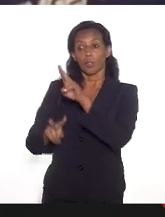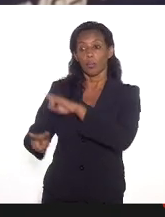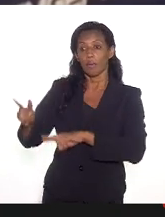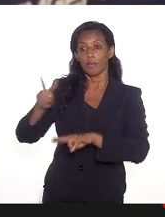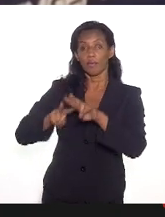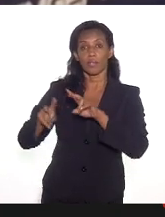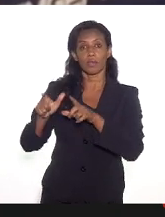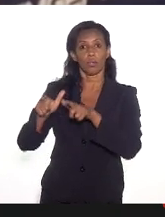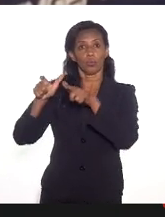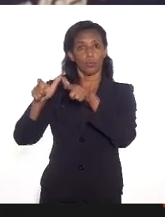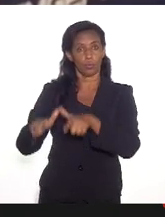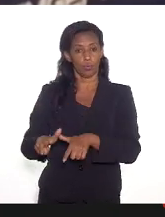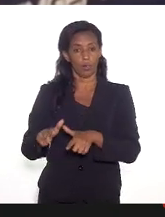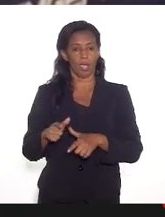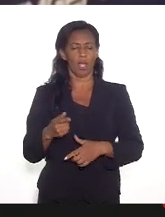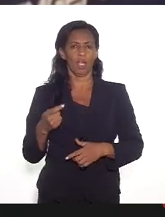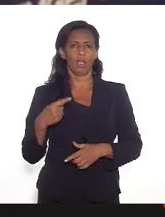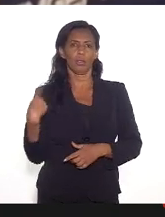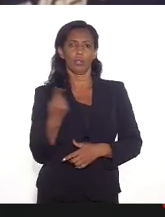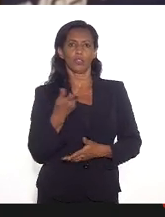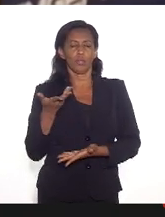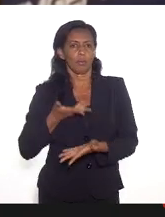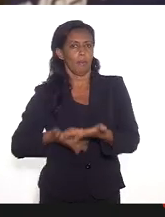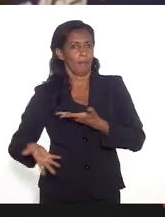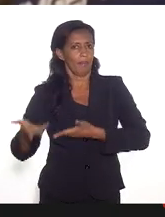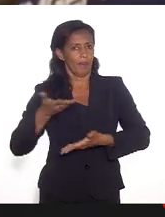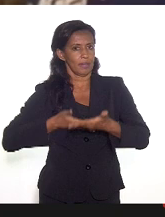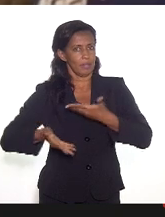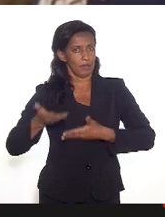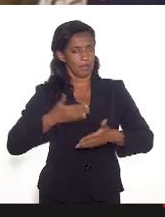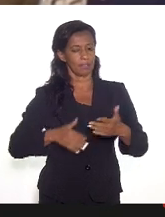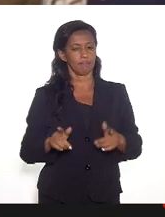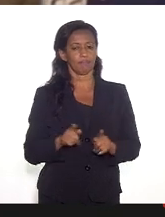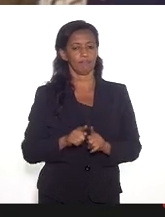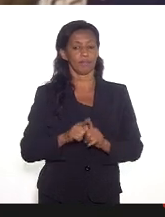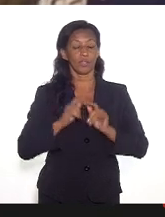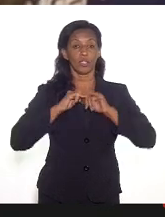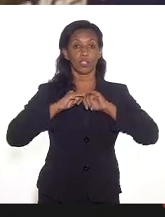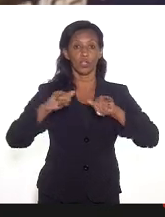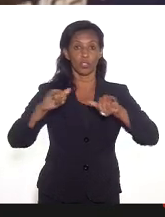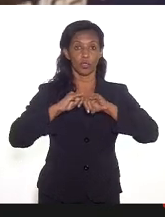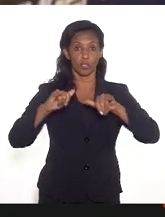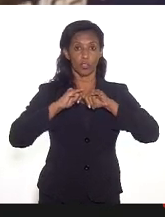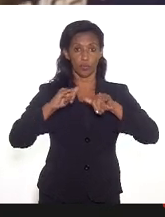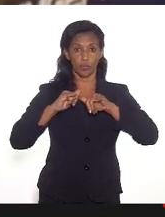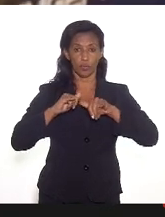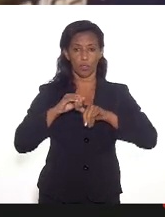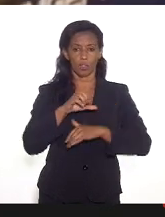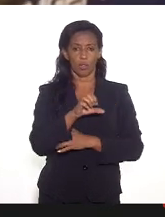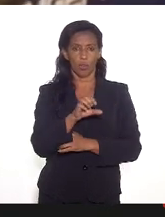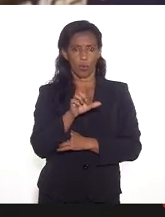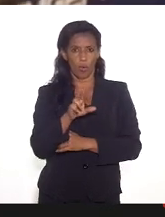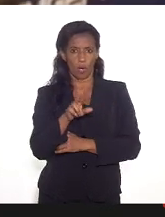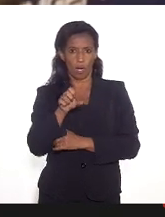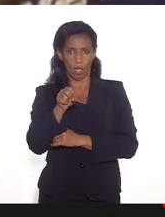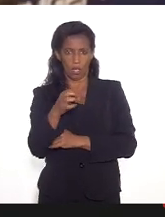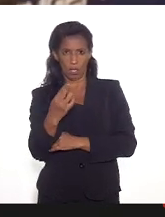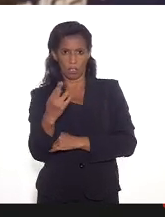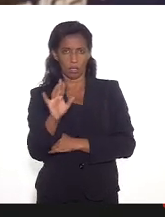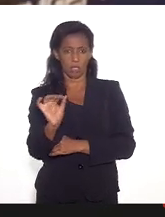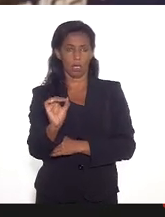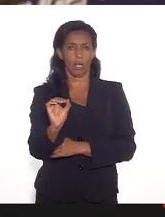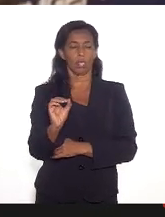BNDES. Nós temos uma parceria com o BNDES. E mais, e divulgamos no ambiente do cluster, criando